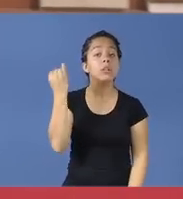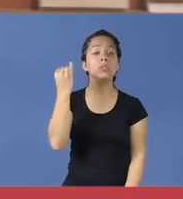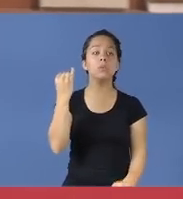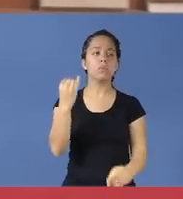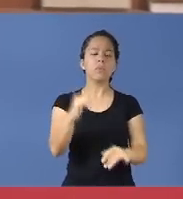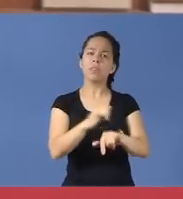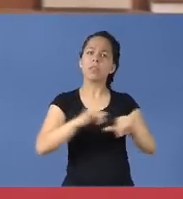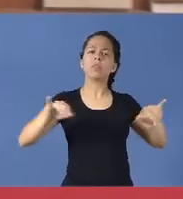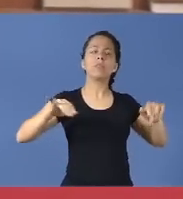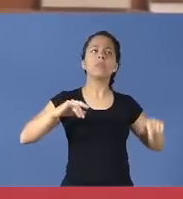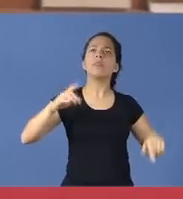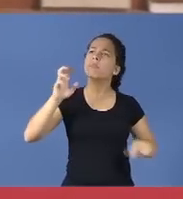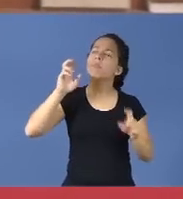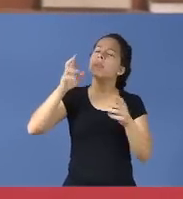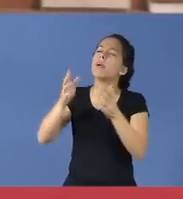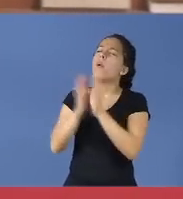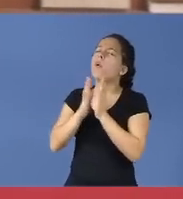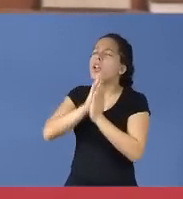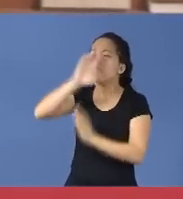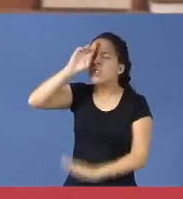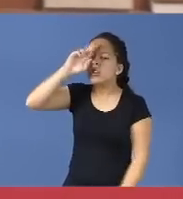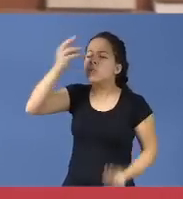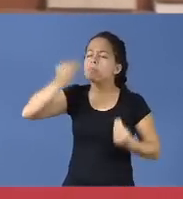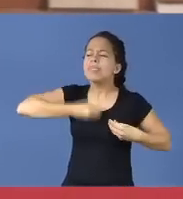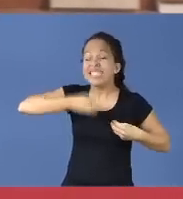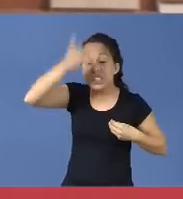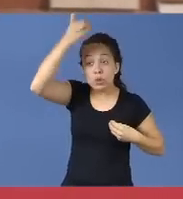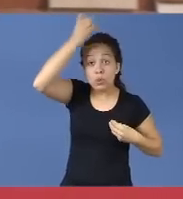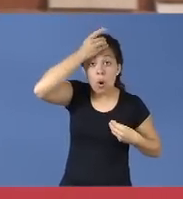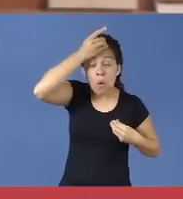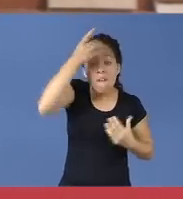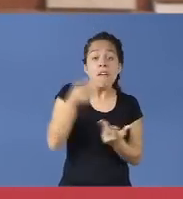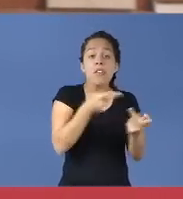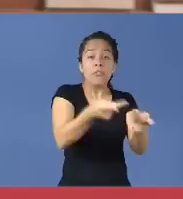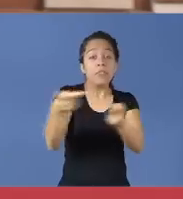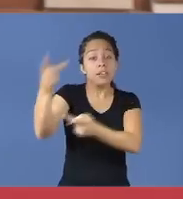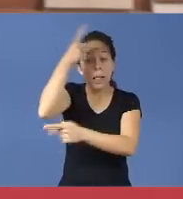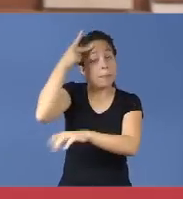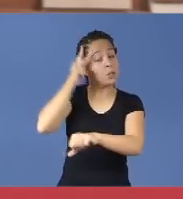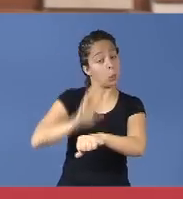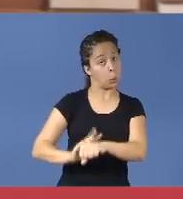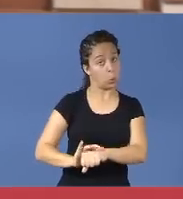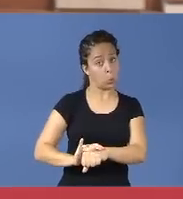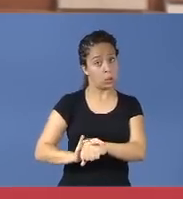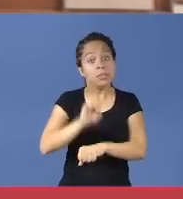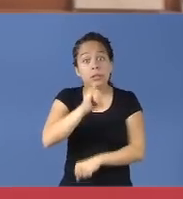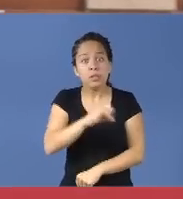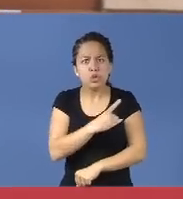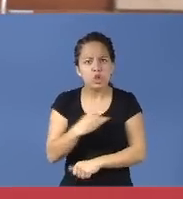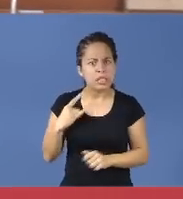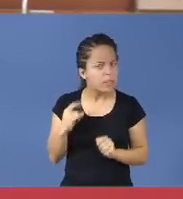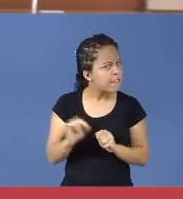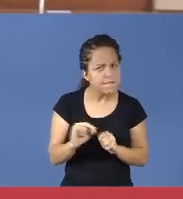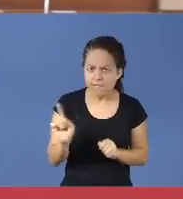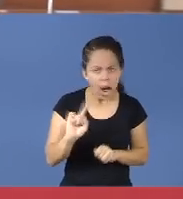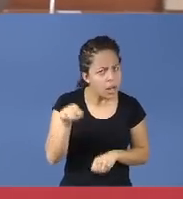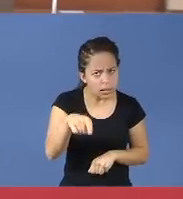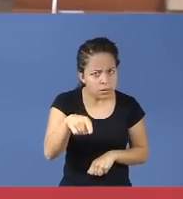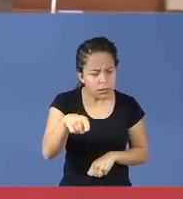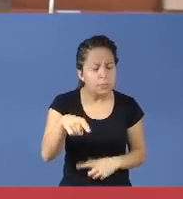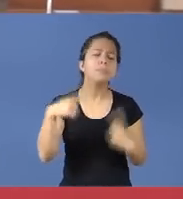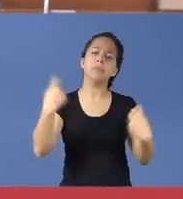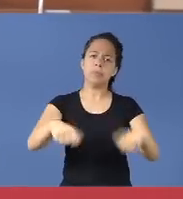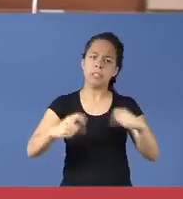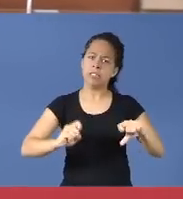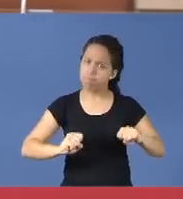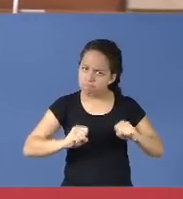visitar o enfermo, para ir... Isso é diácono. Então, aqueles que não estão fazendo isso, tem que fazer. E essa agora